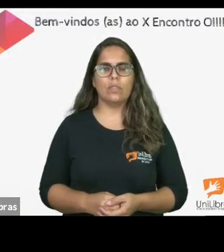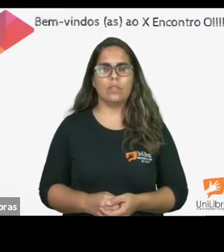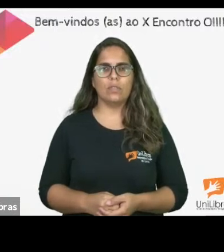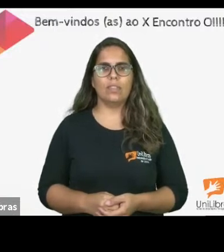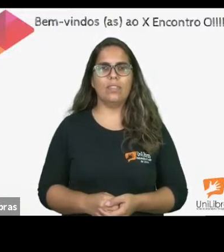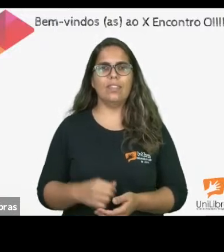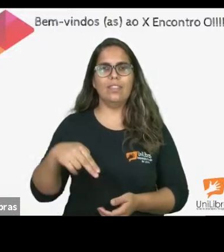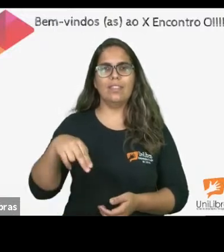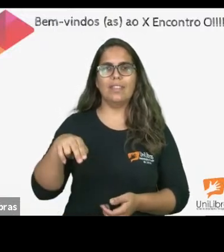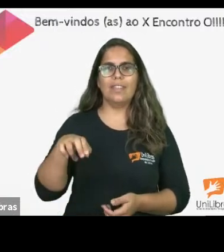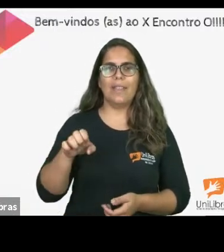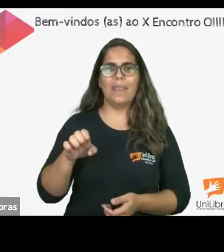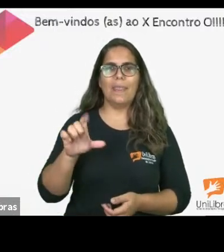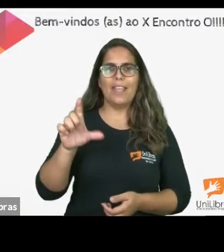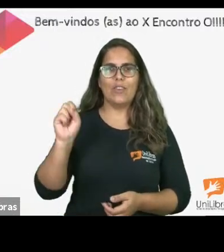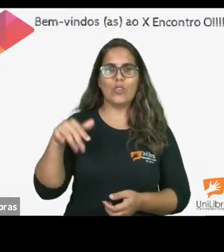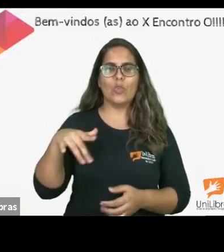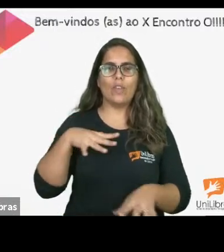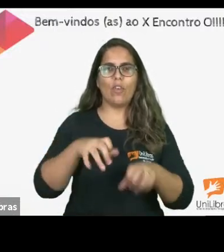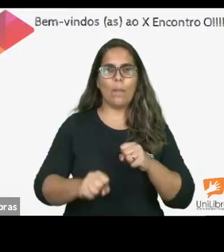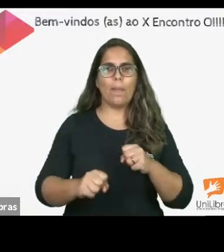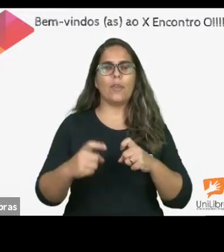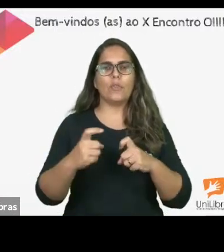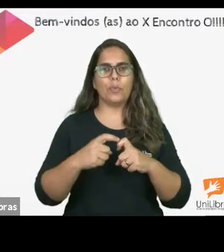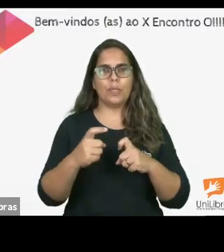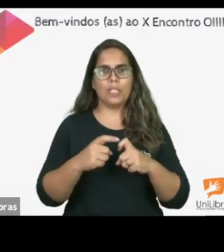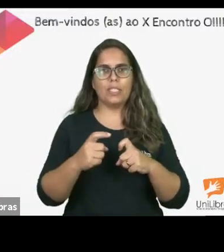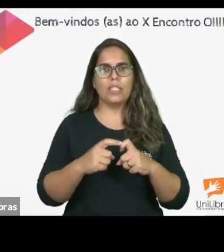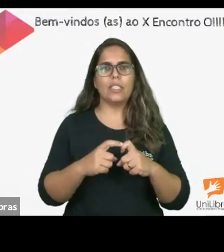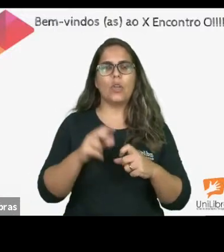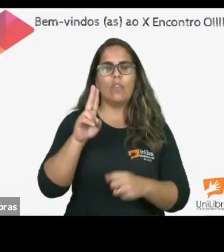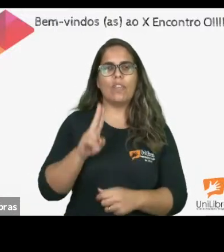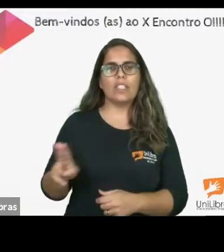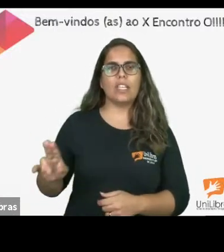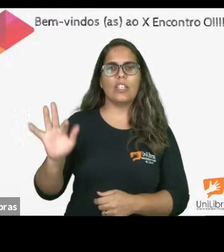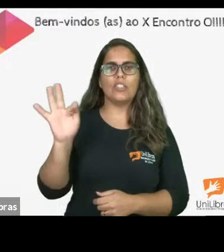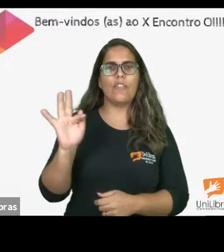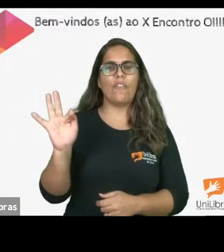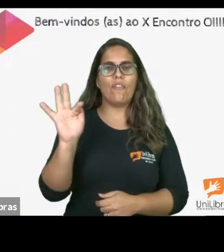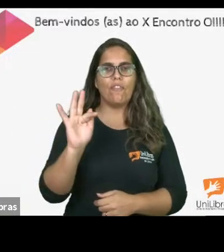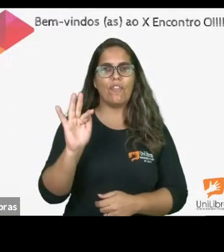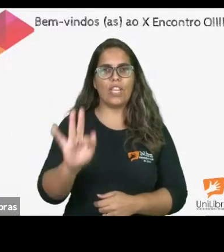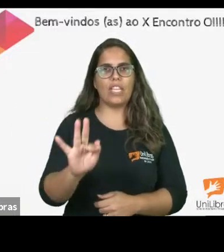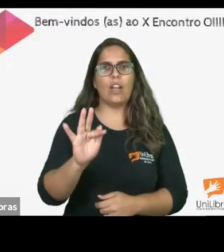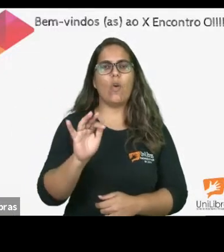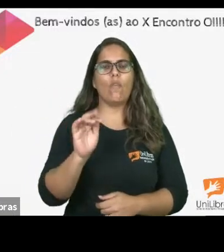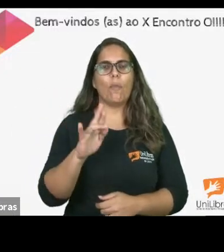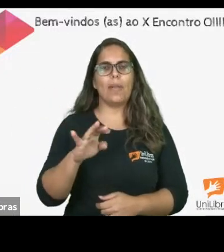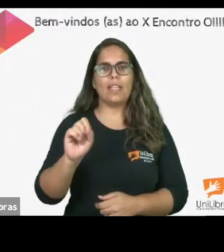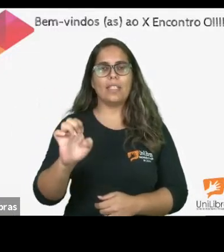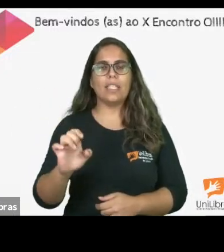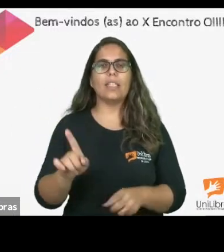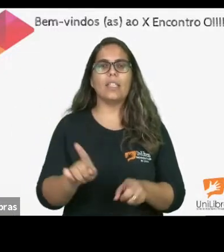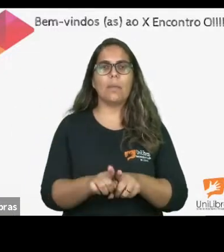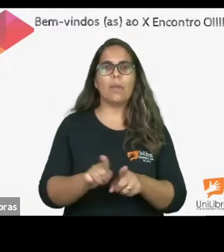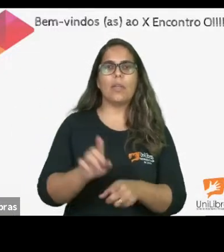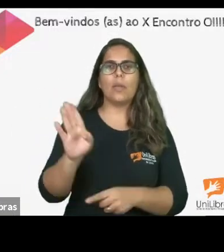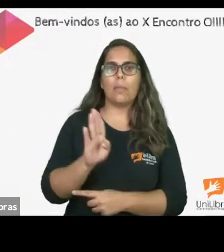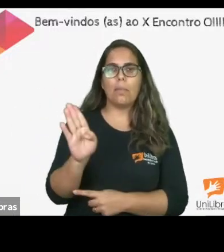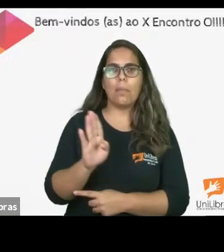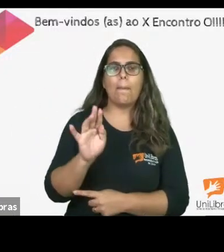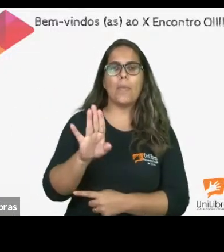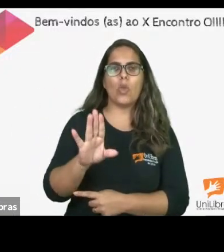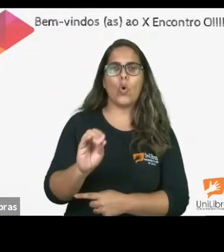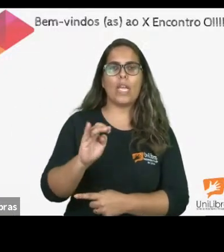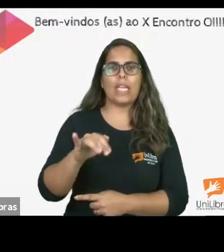Nelson Vaz é formado em medicina pela Universidade Federal Fluminense e doutor em bioquímica e imunologia pela Universidade Federal de Minas Gerais.